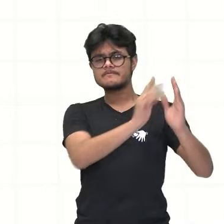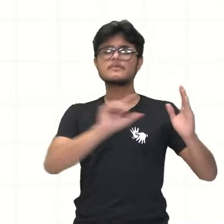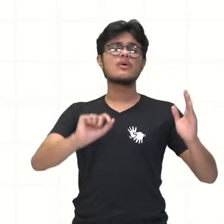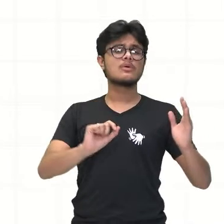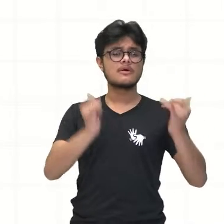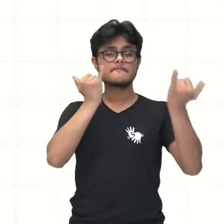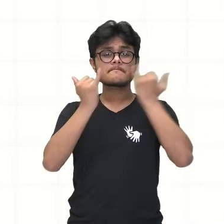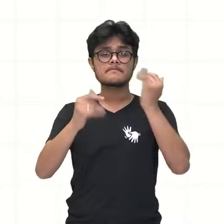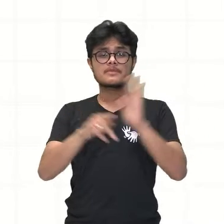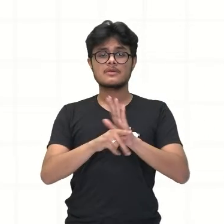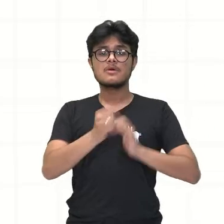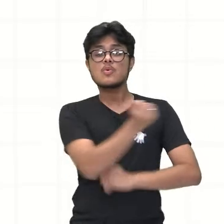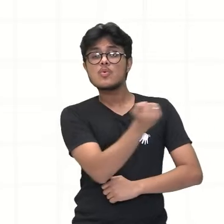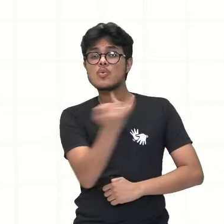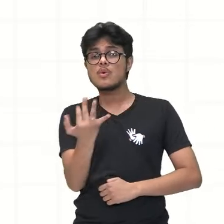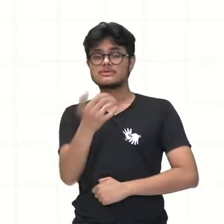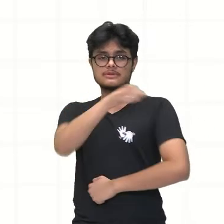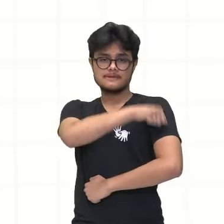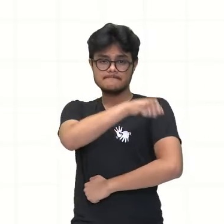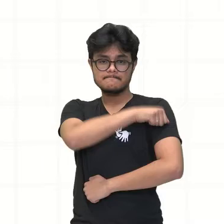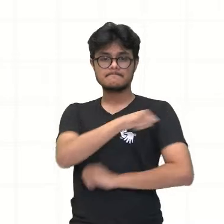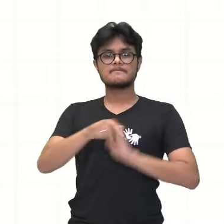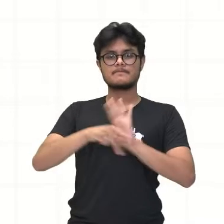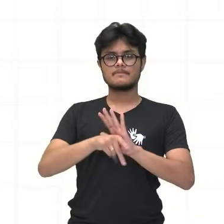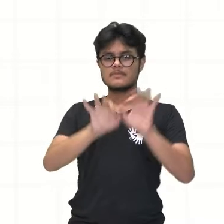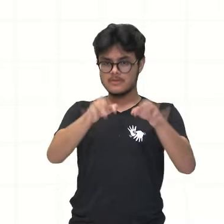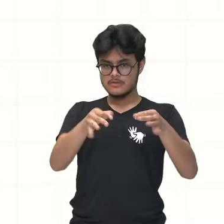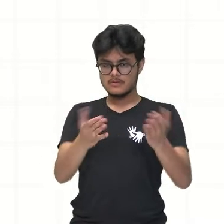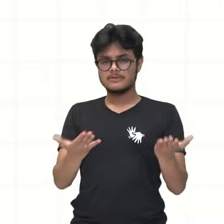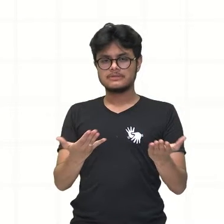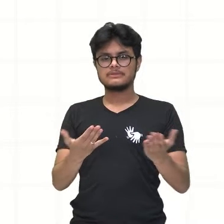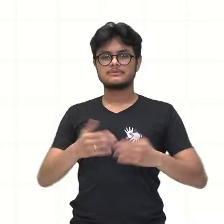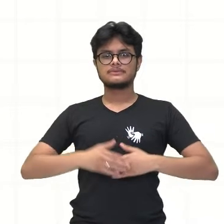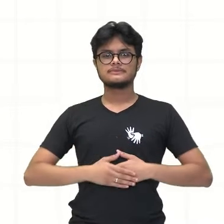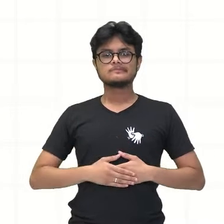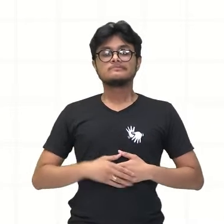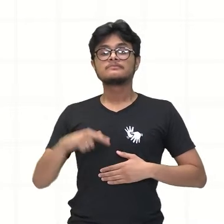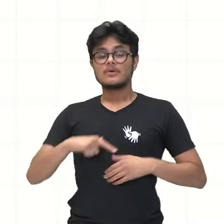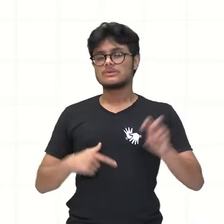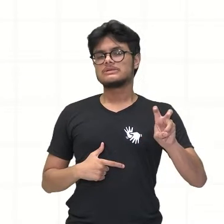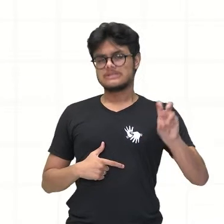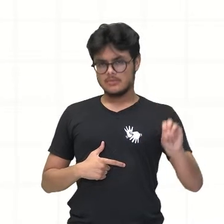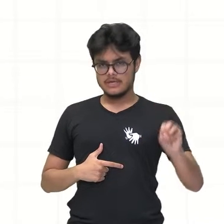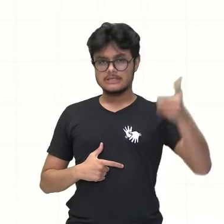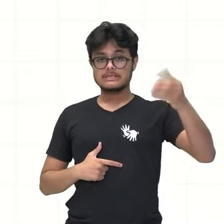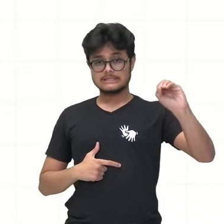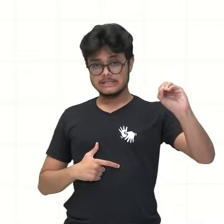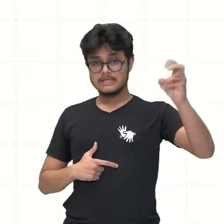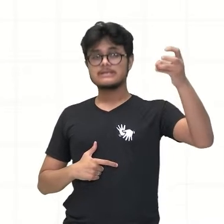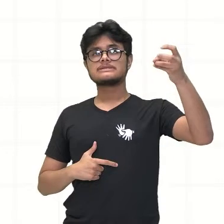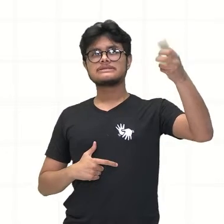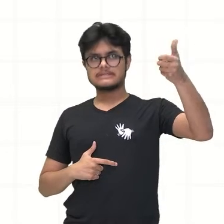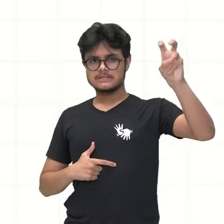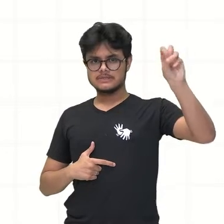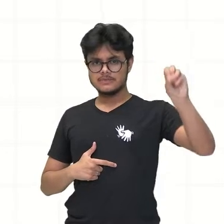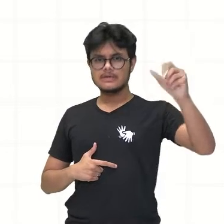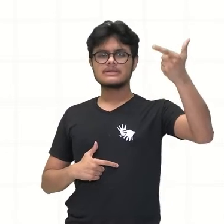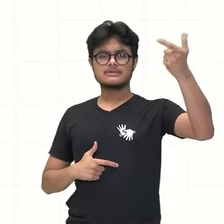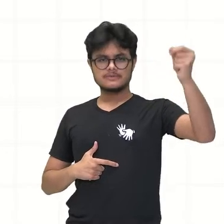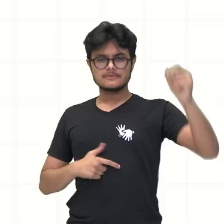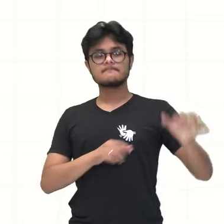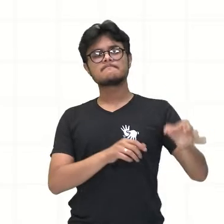vertical, quantidade de alunos. Estão 50 alunos, 100 alunos, 150 e